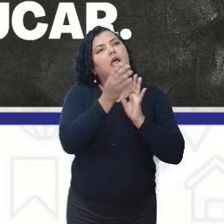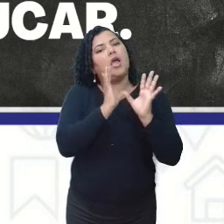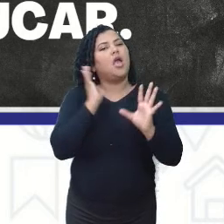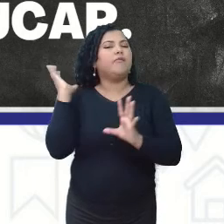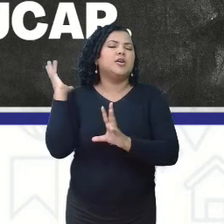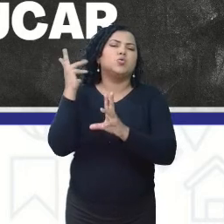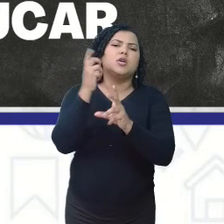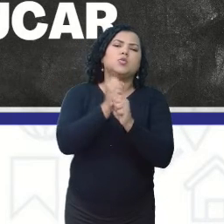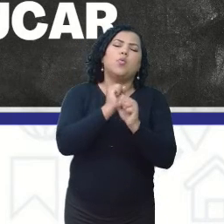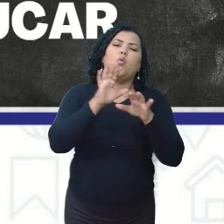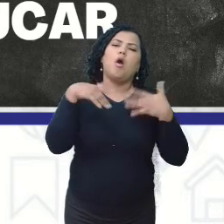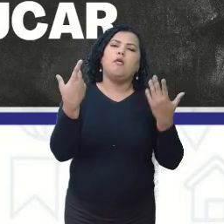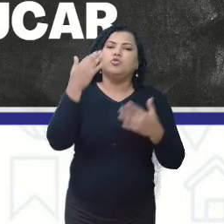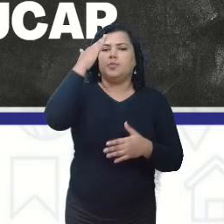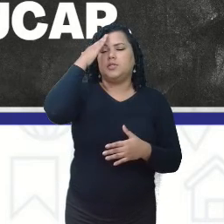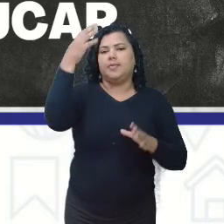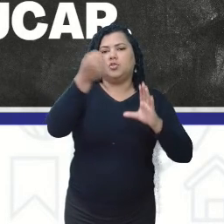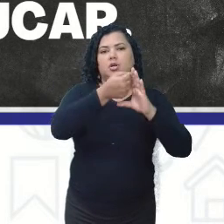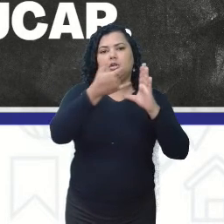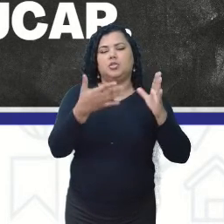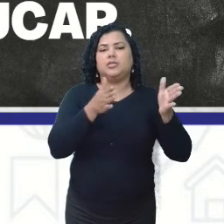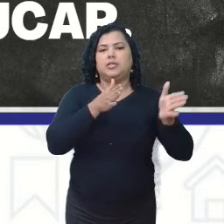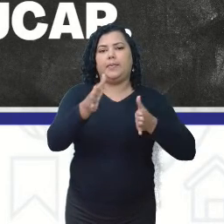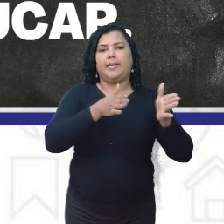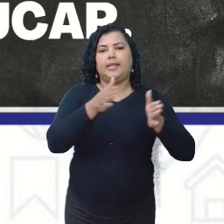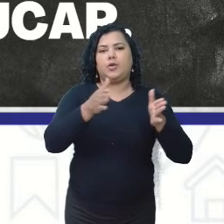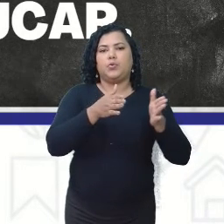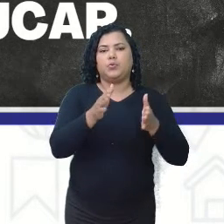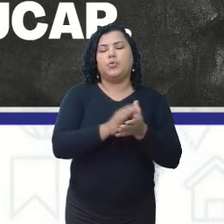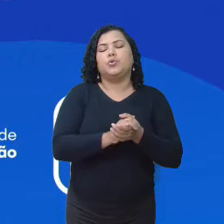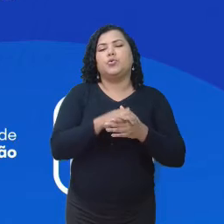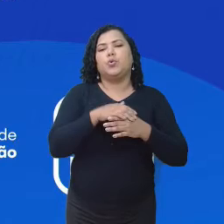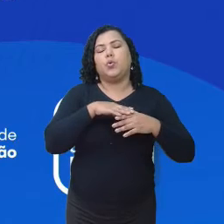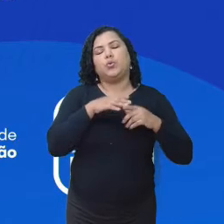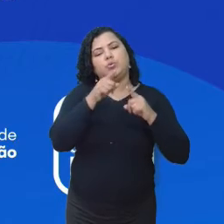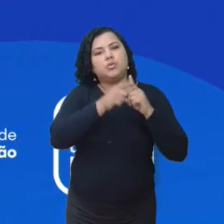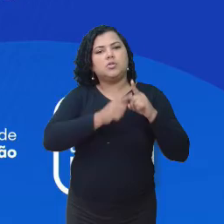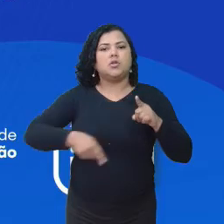as principais características, né, do período do ciclo do açúcar.